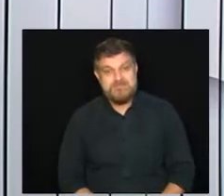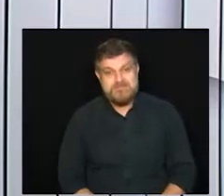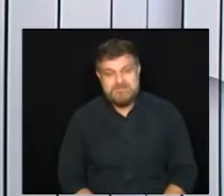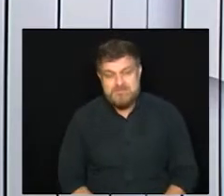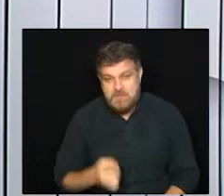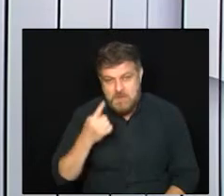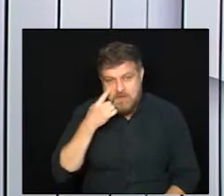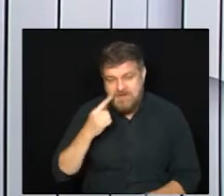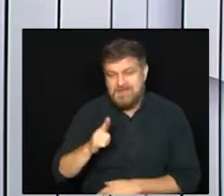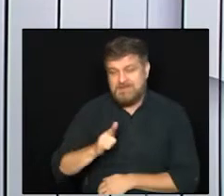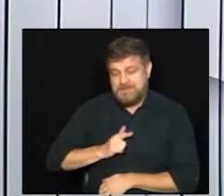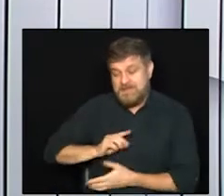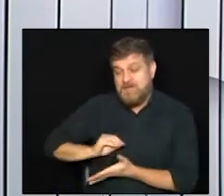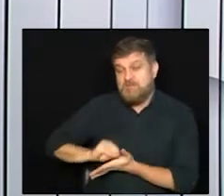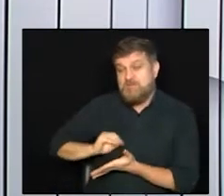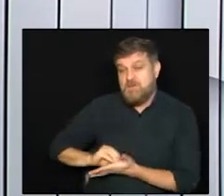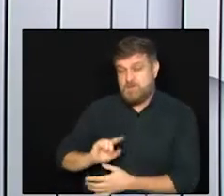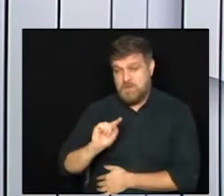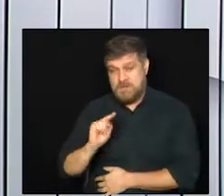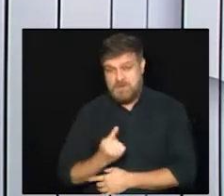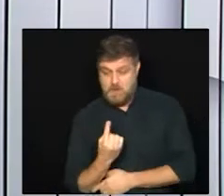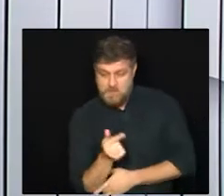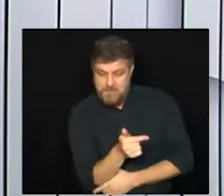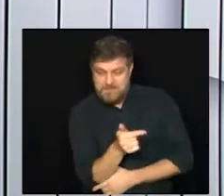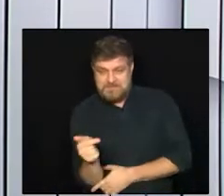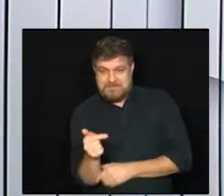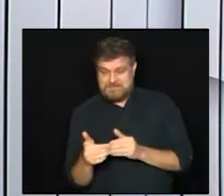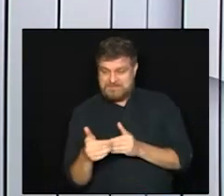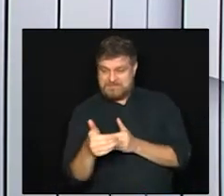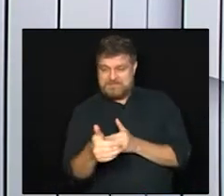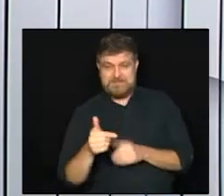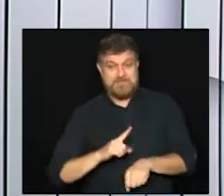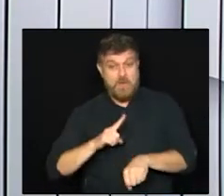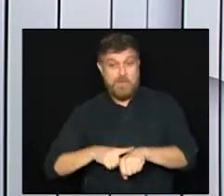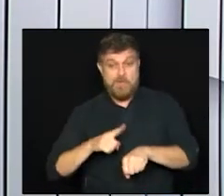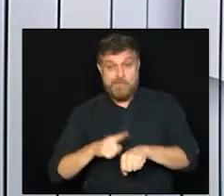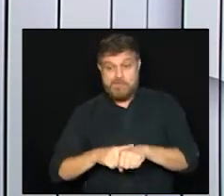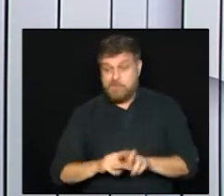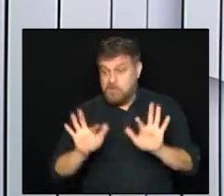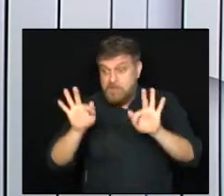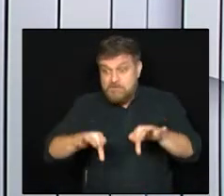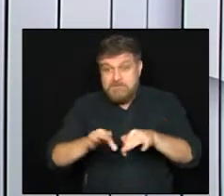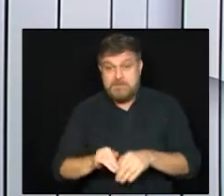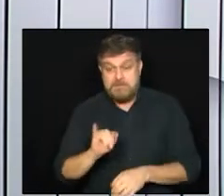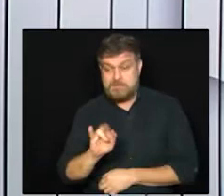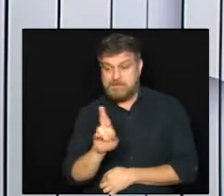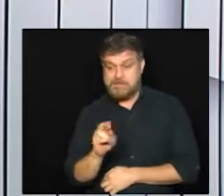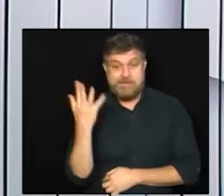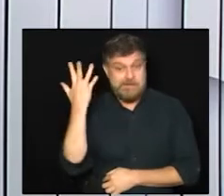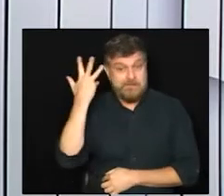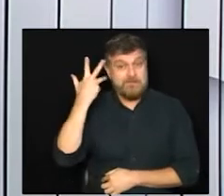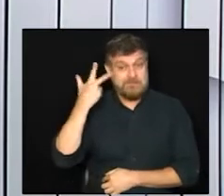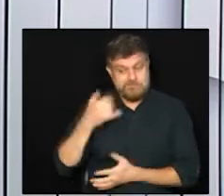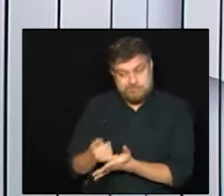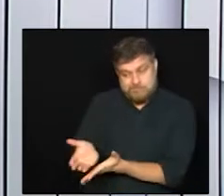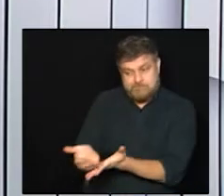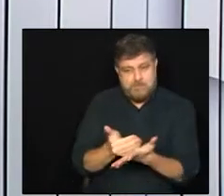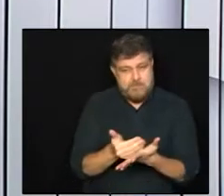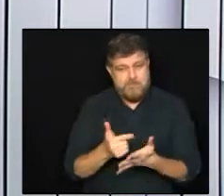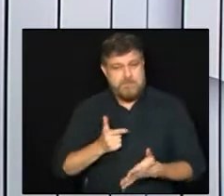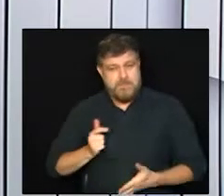E olha só, falta exatamente uma semana para o prazo final da declaração do imposto de renda. Então,